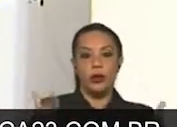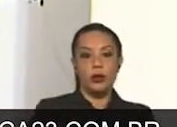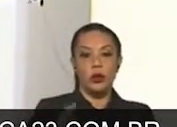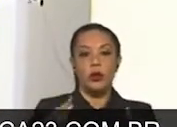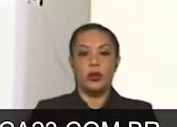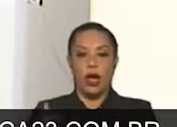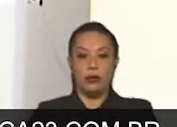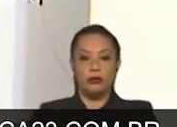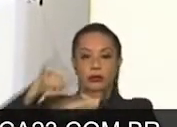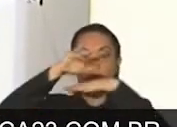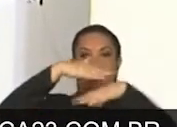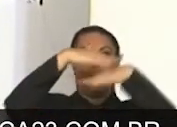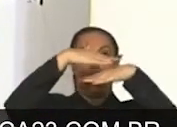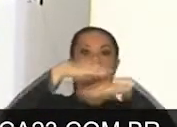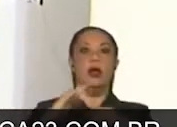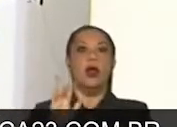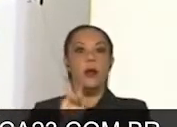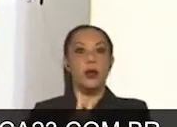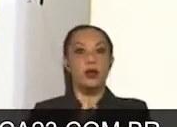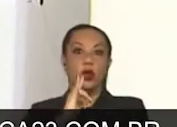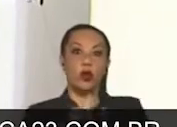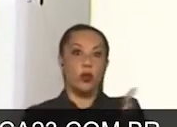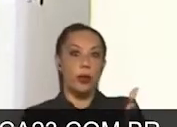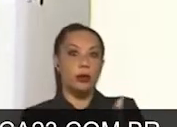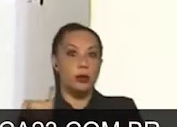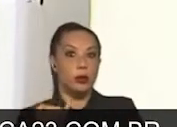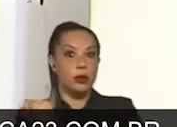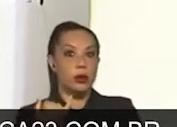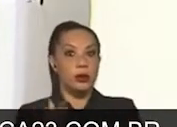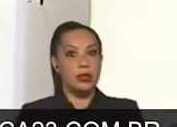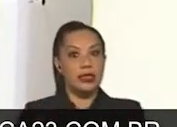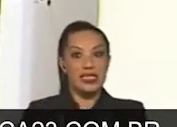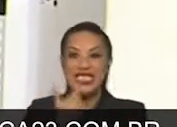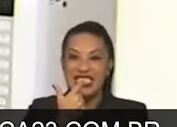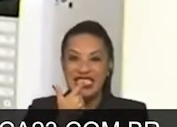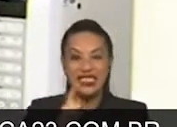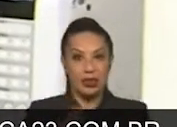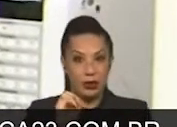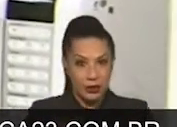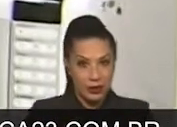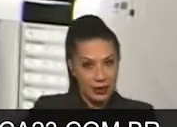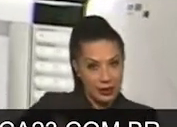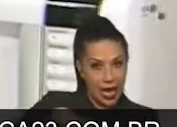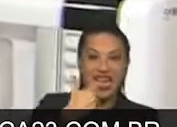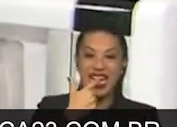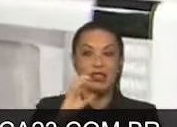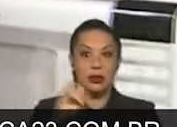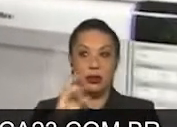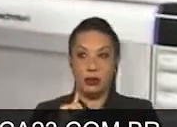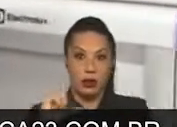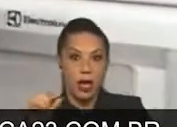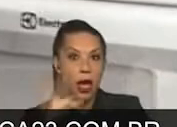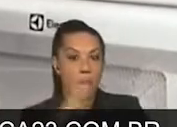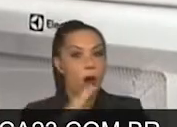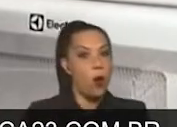altos e proteger documentos e objetos de valor em sacos plásticos. Se tiver que deixar a casa às pressas, a